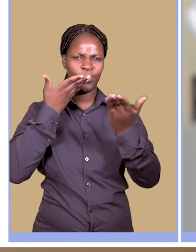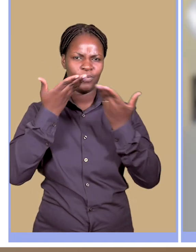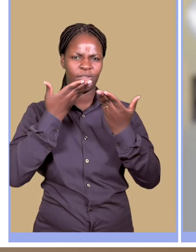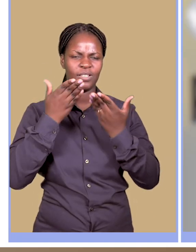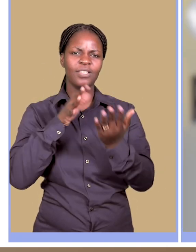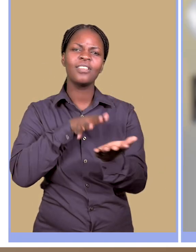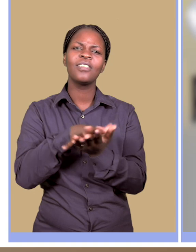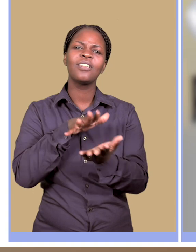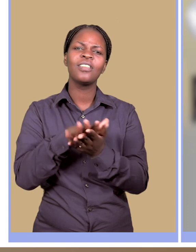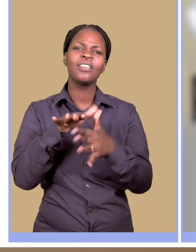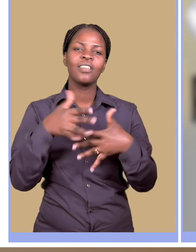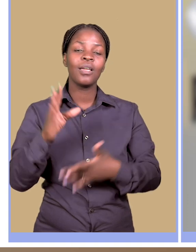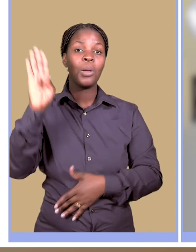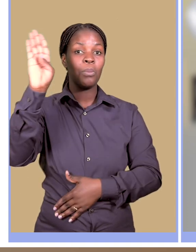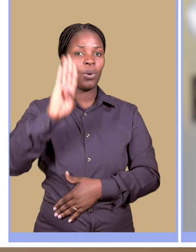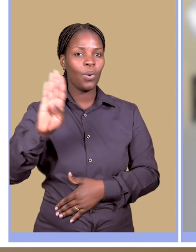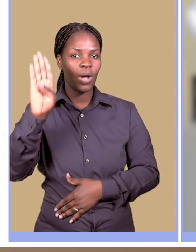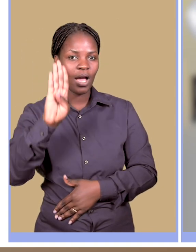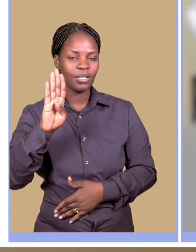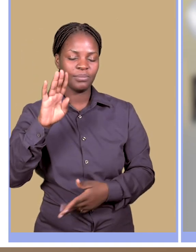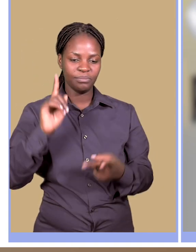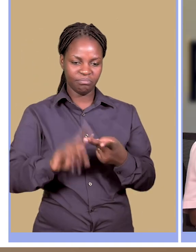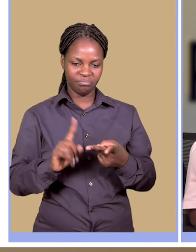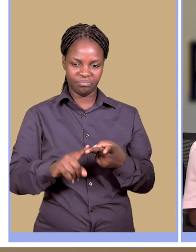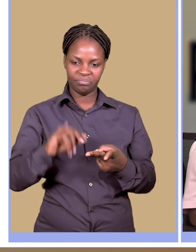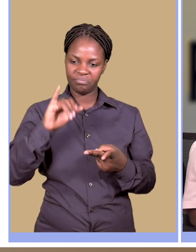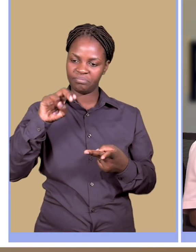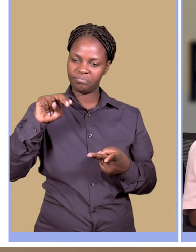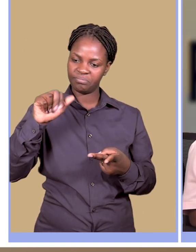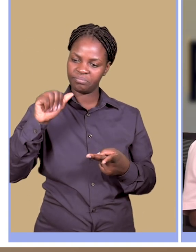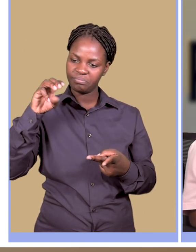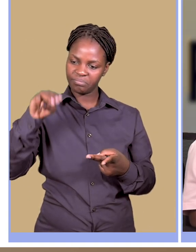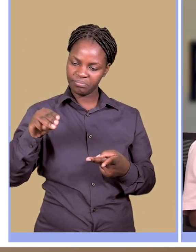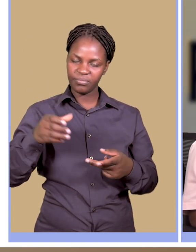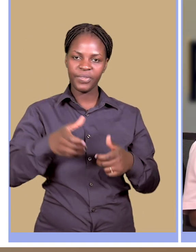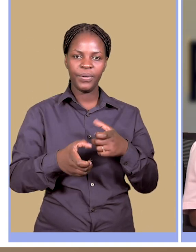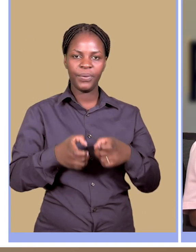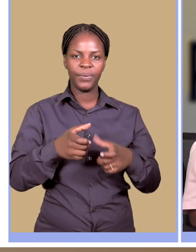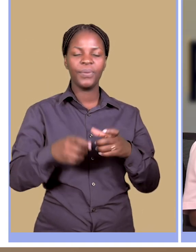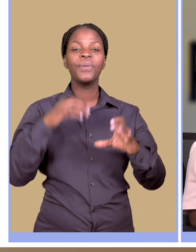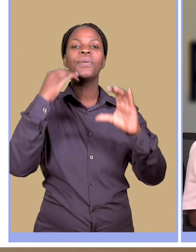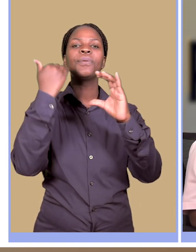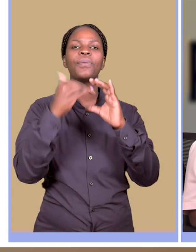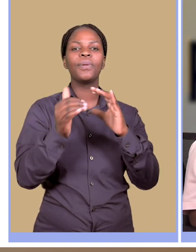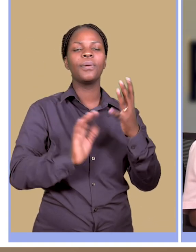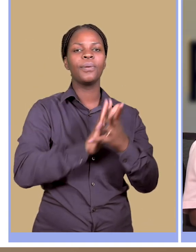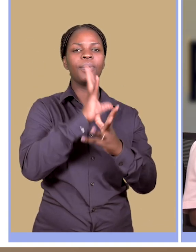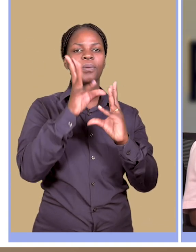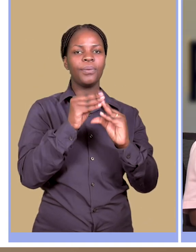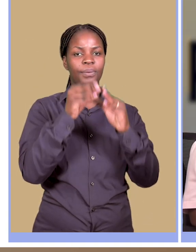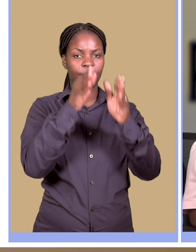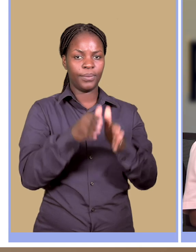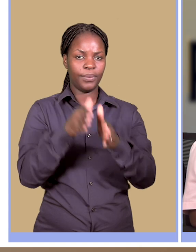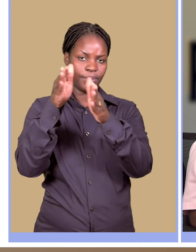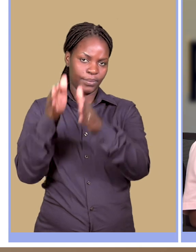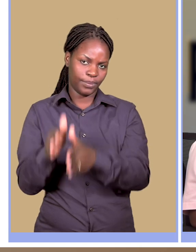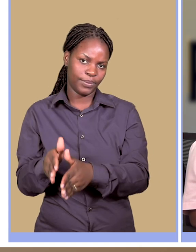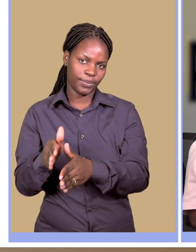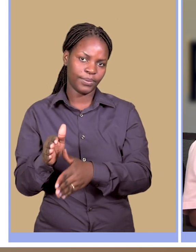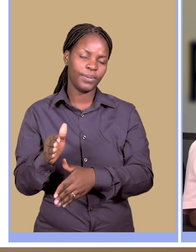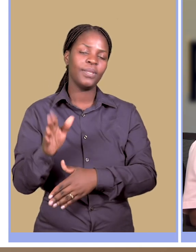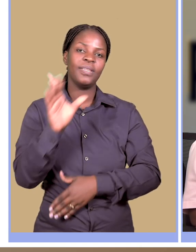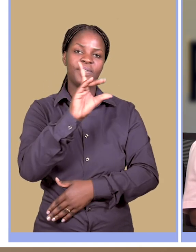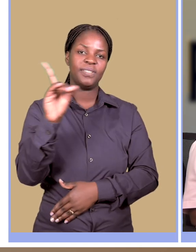desta conversa que a semelhança de Boano, o INAMI tem mandado mensagens para todas as pessoas